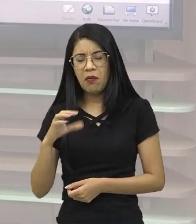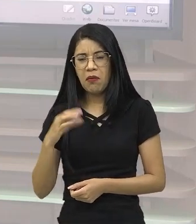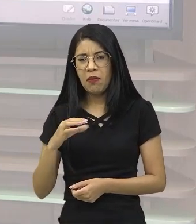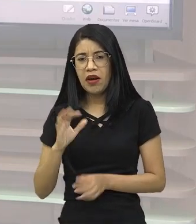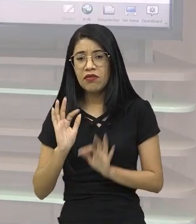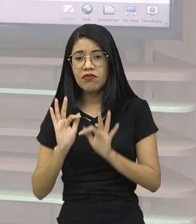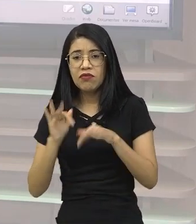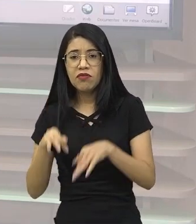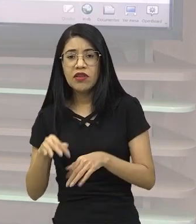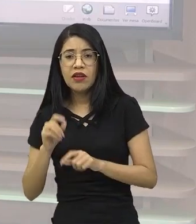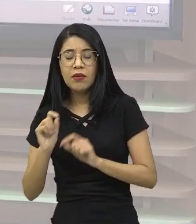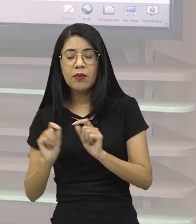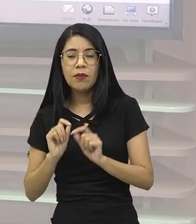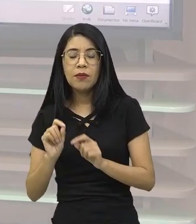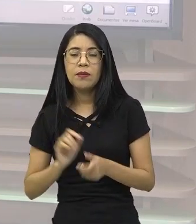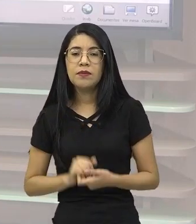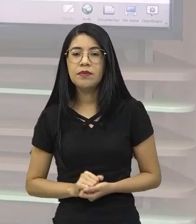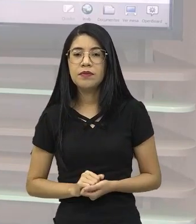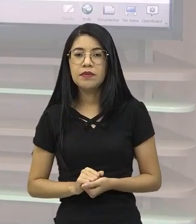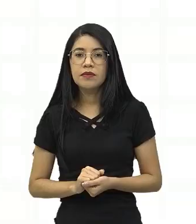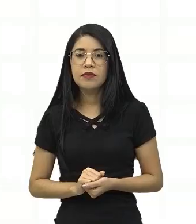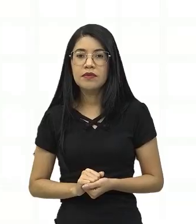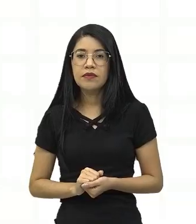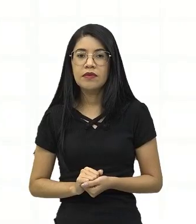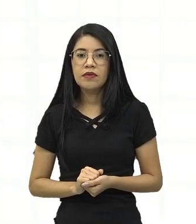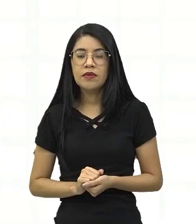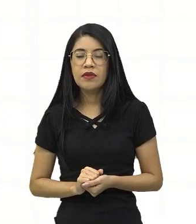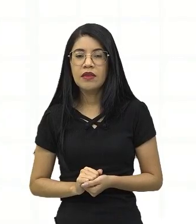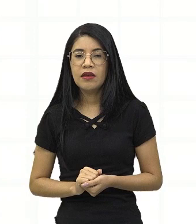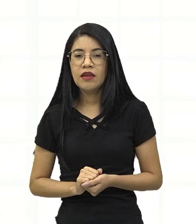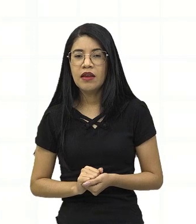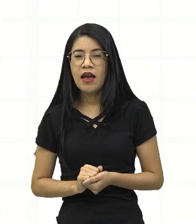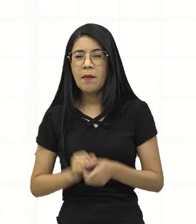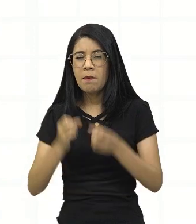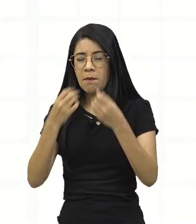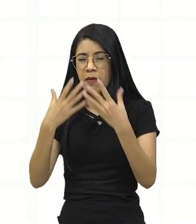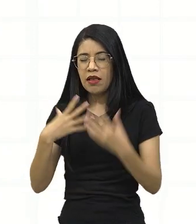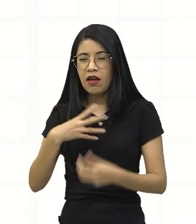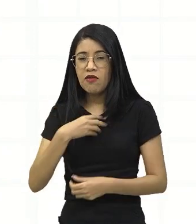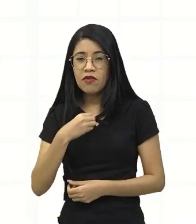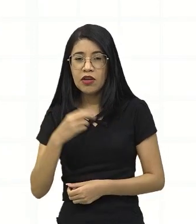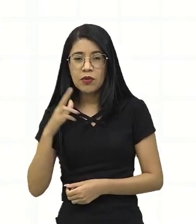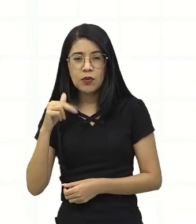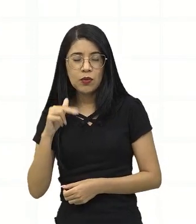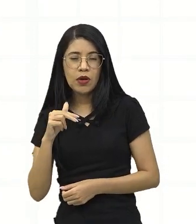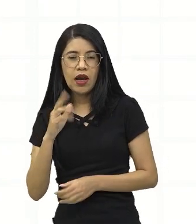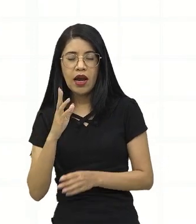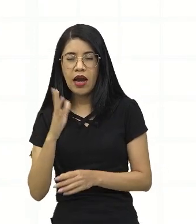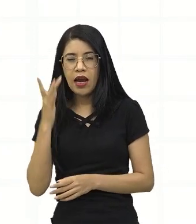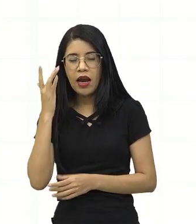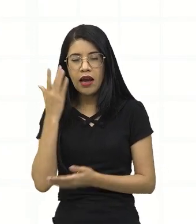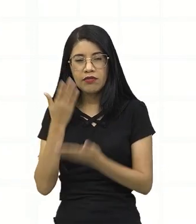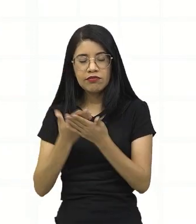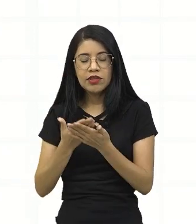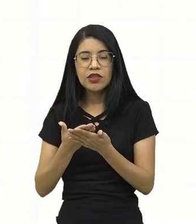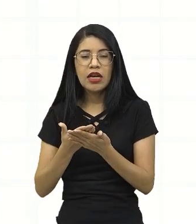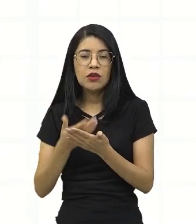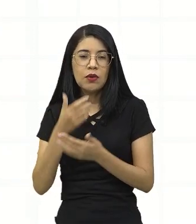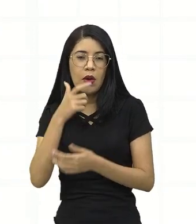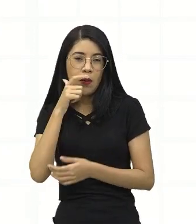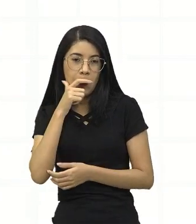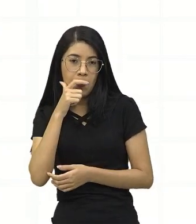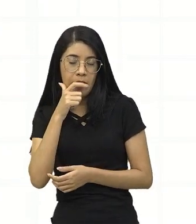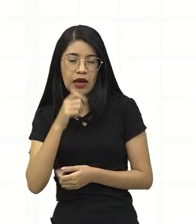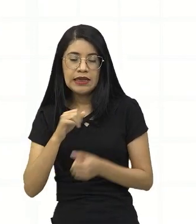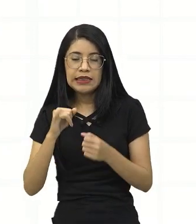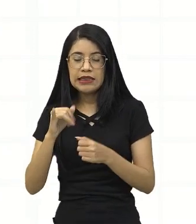o seguinte, ó, aqui, né, para retrato de filho, ninguém acredita em pintor pai, né? Ninguém acredita no que o pai ou a mãe diz